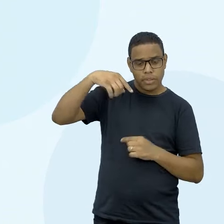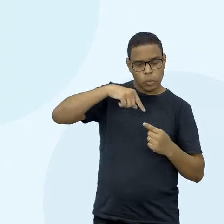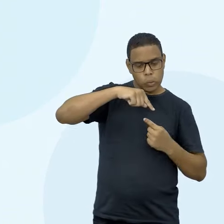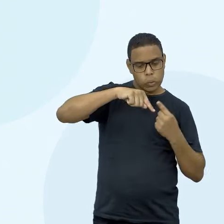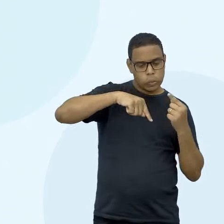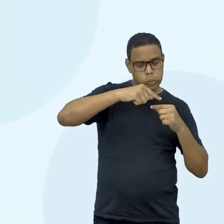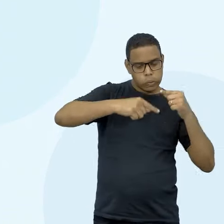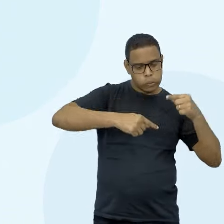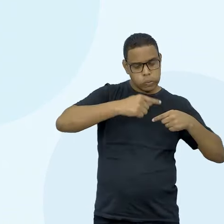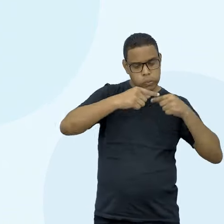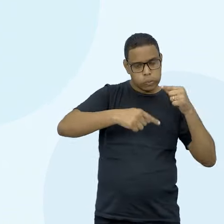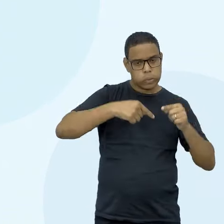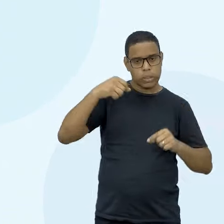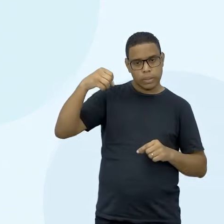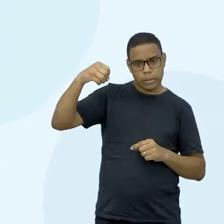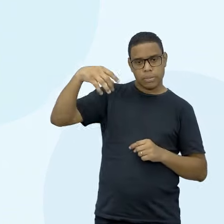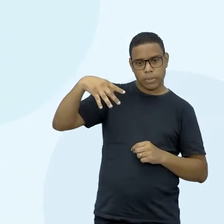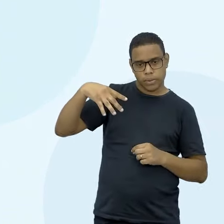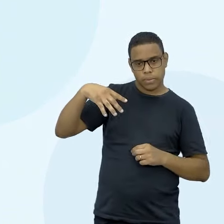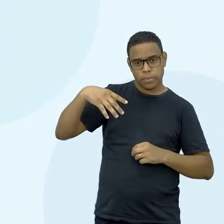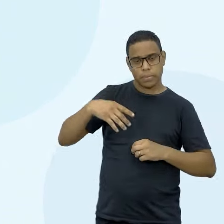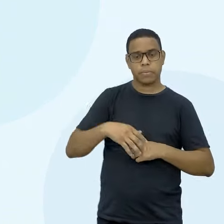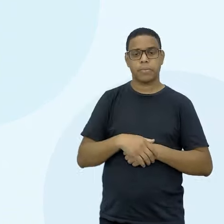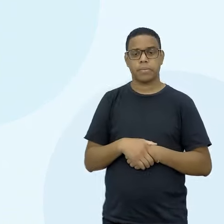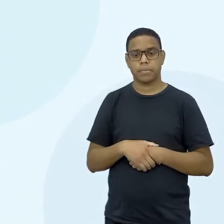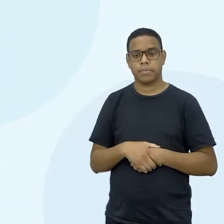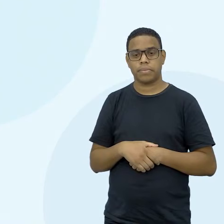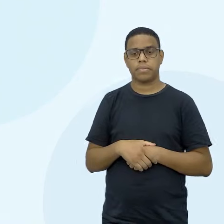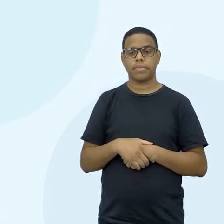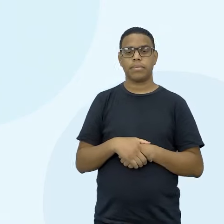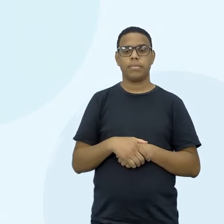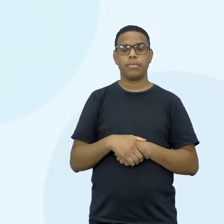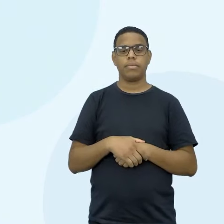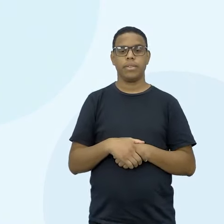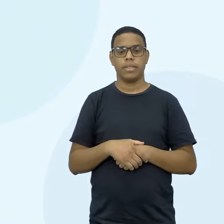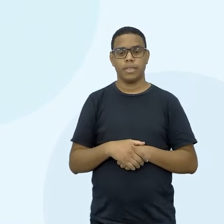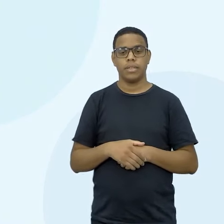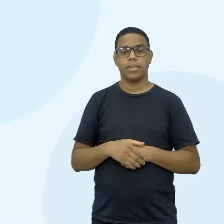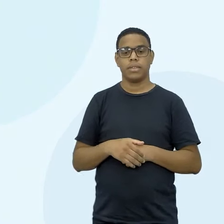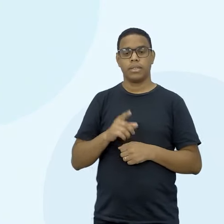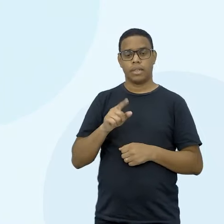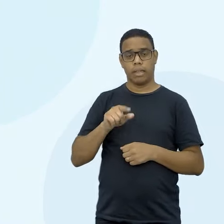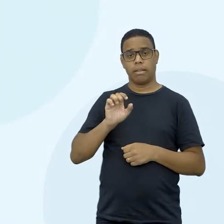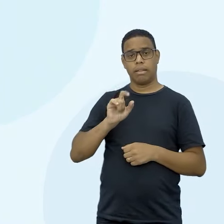elétrica que vai ganhar corpo aqui, né? Vai ter aqui